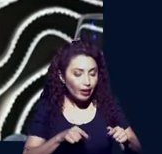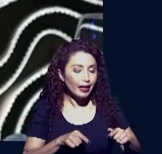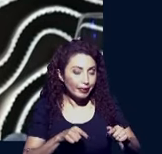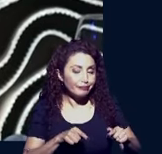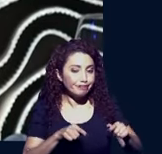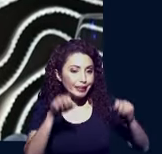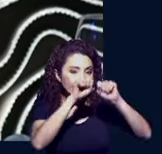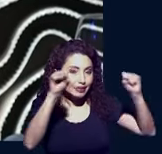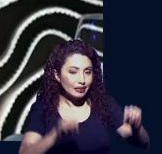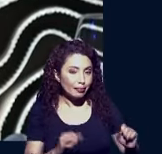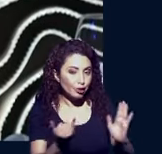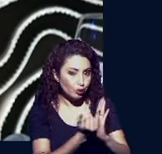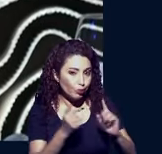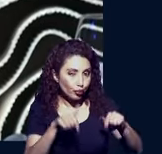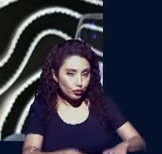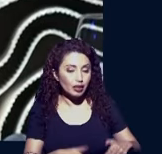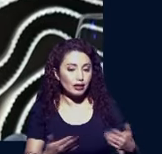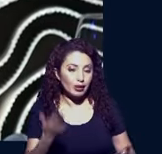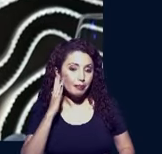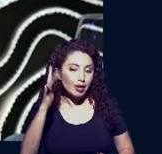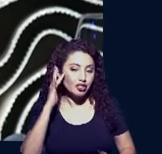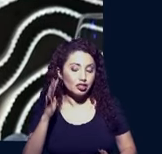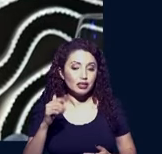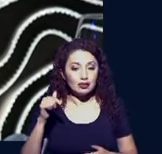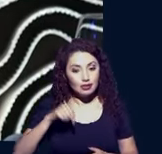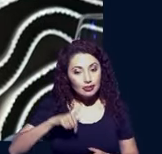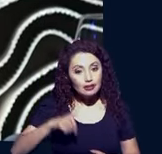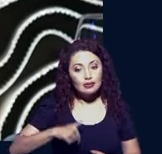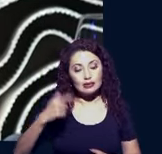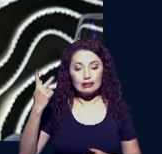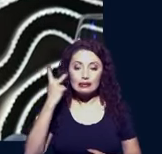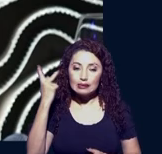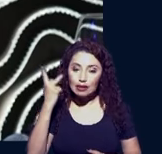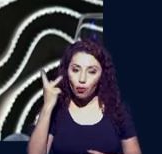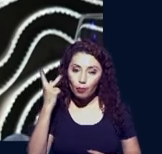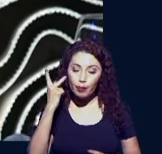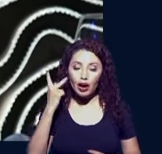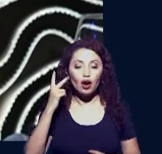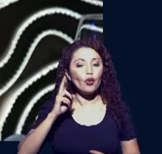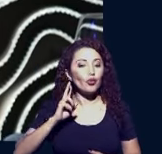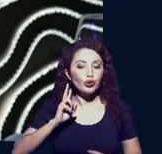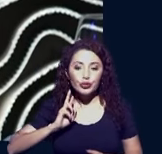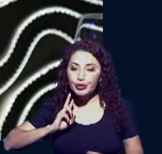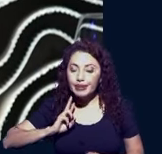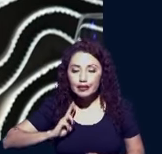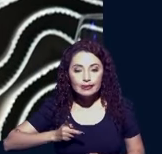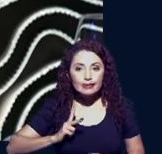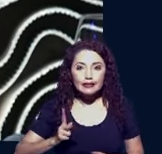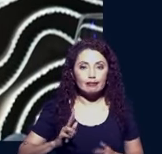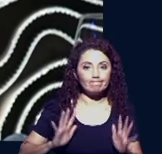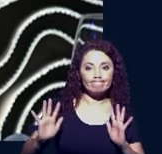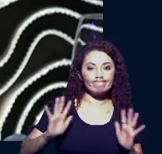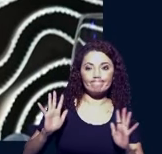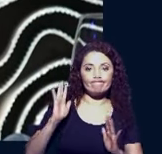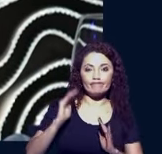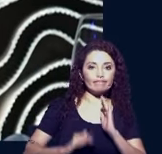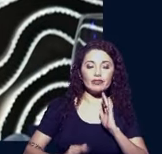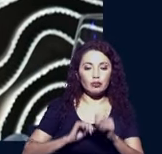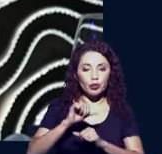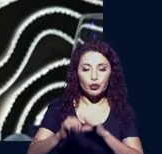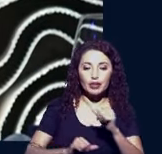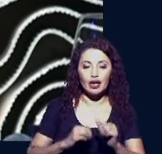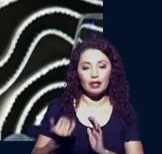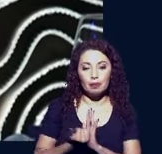tributário Imagine que São Paulo sempre se opôs a uma reforma tributária porque sempre temeu a questão da tributação no